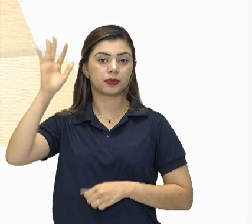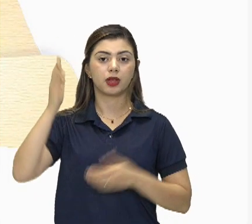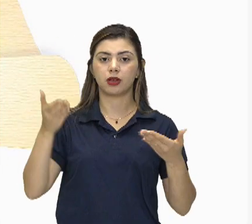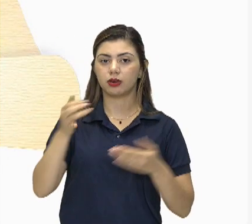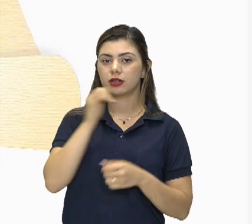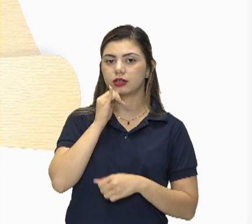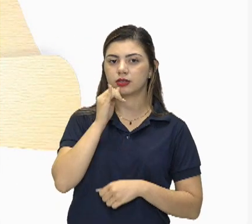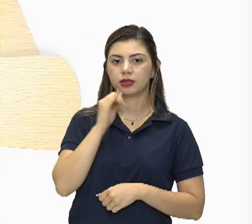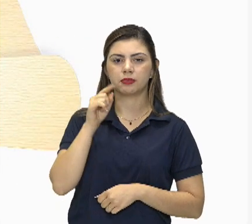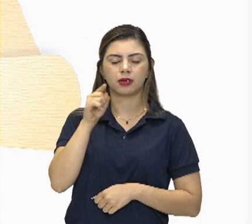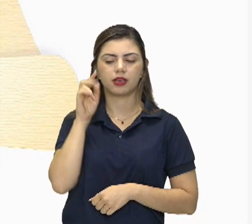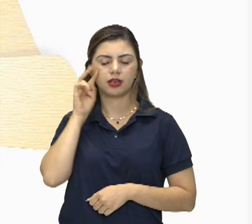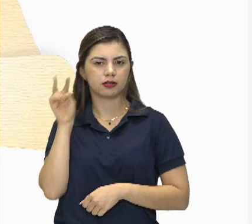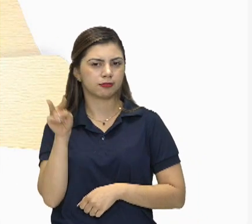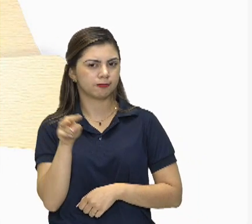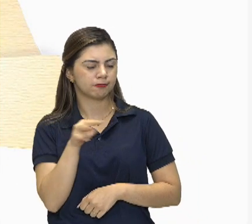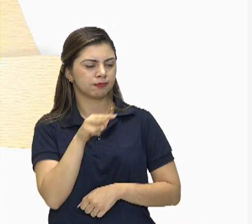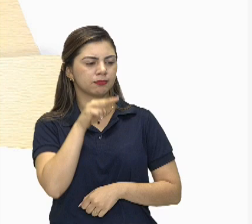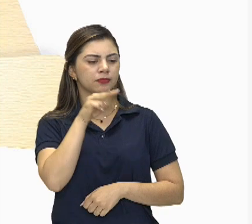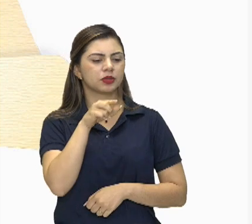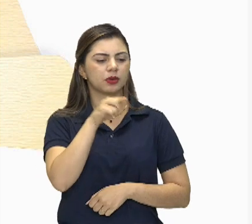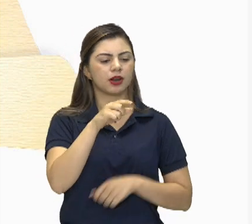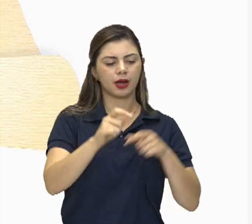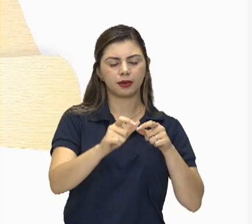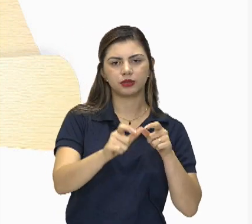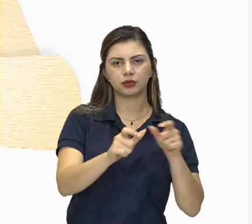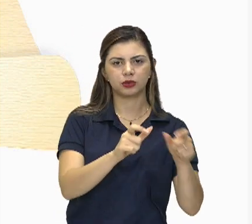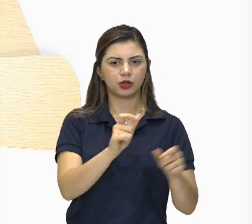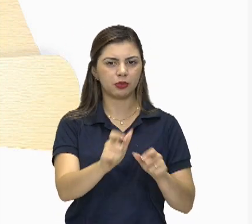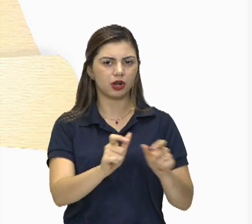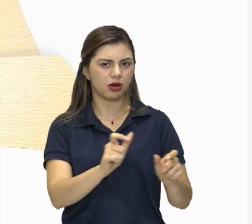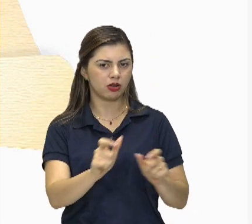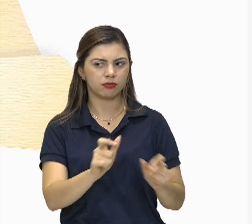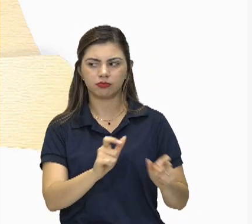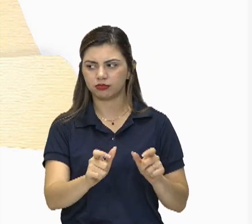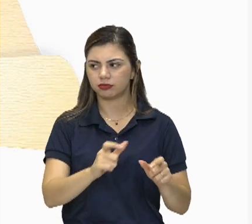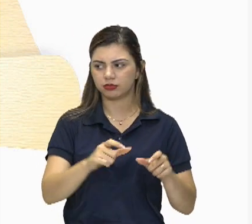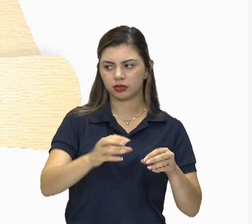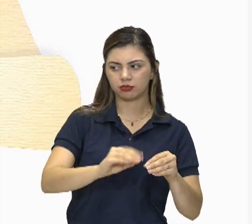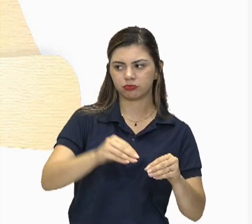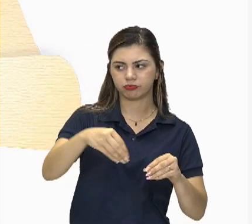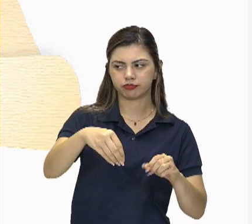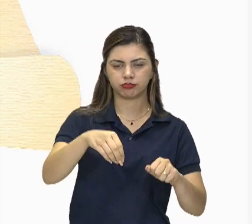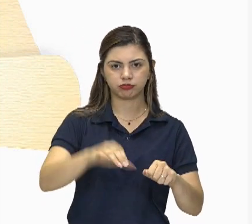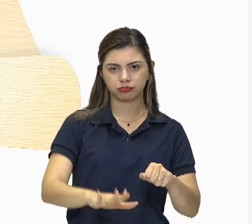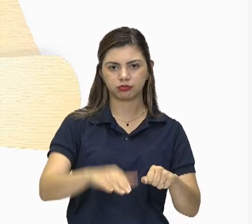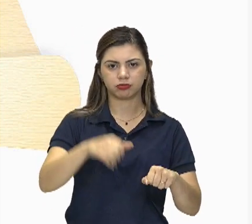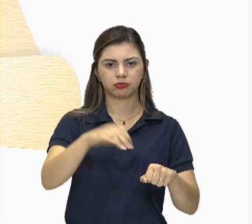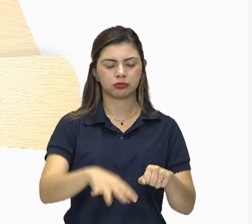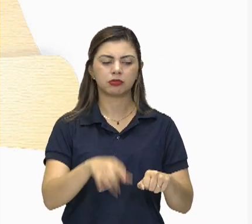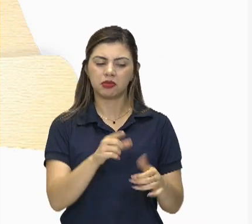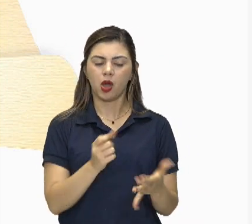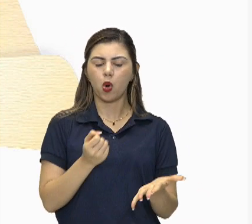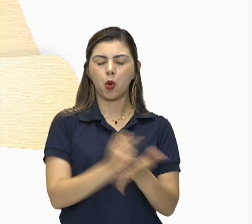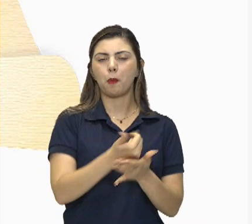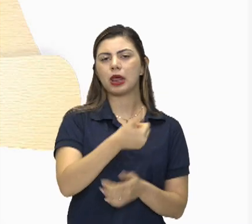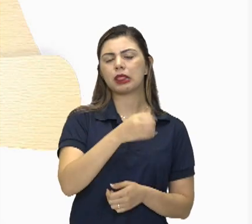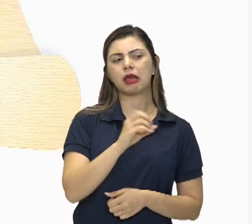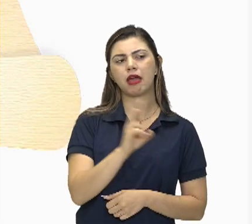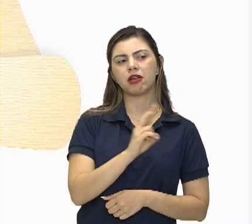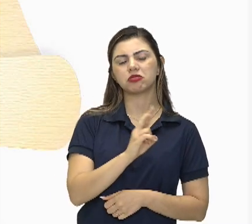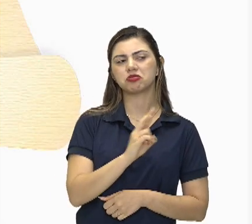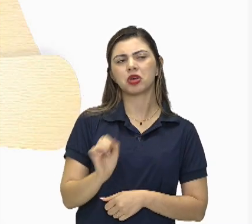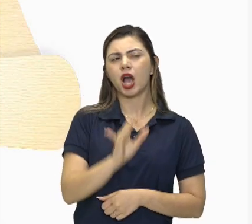Ele olhou naquele momento para o dominó. Sem pensar, comprou. R$ 10. Não estava